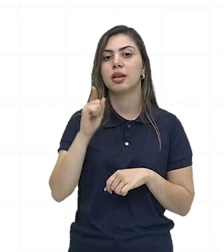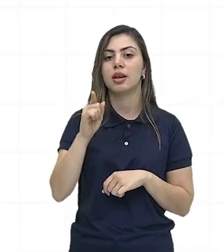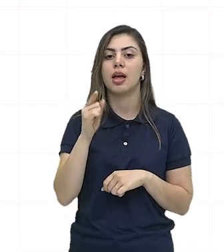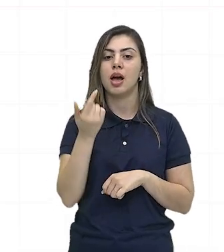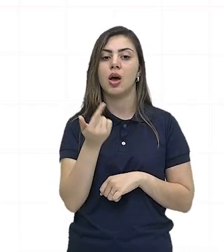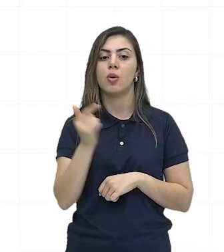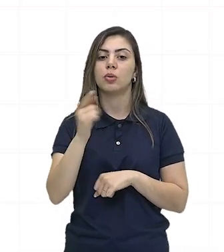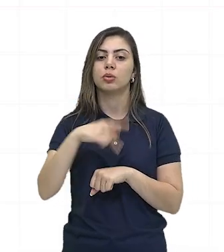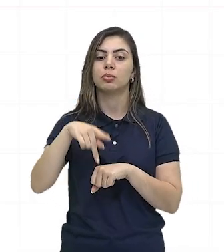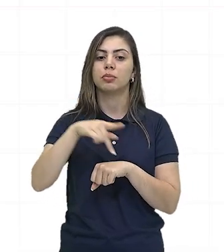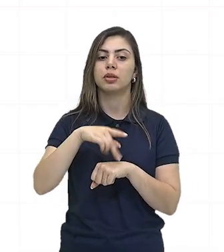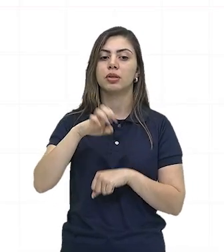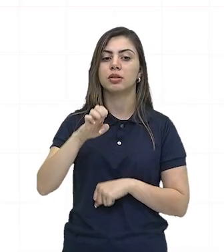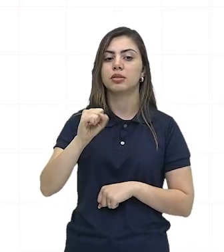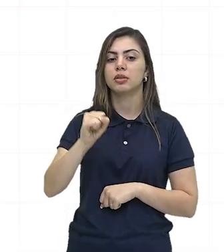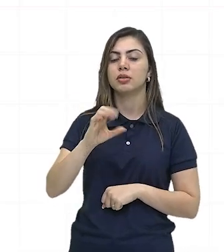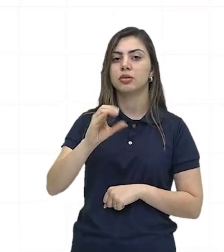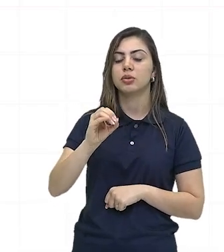e na Escandinávia,